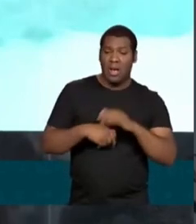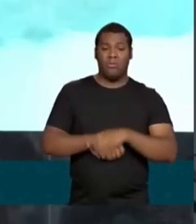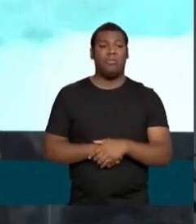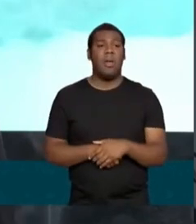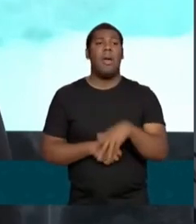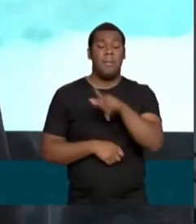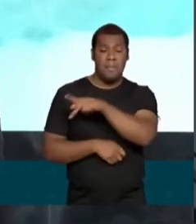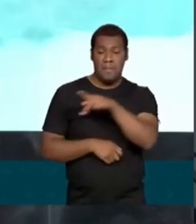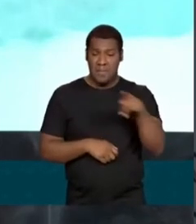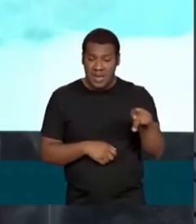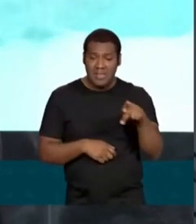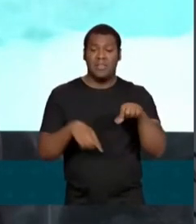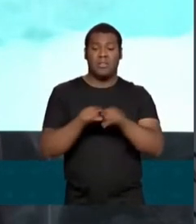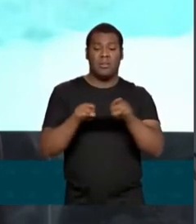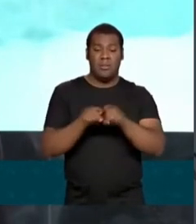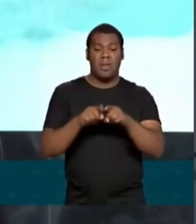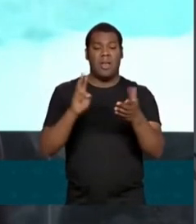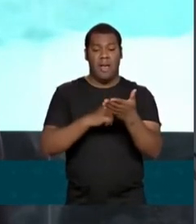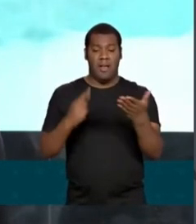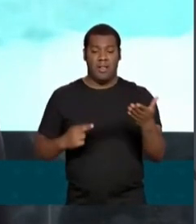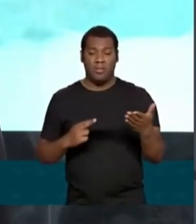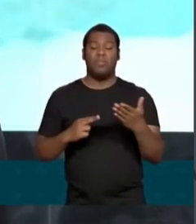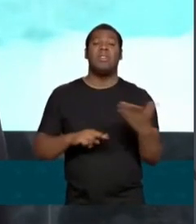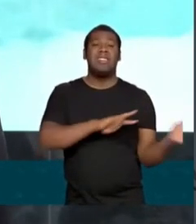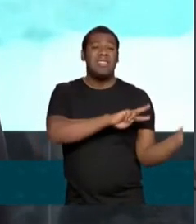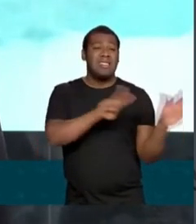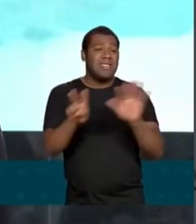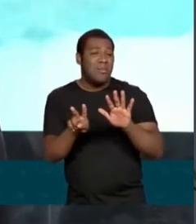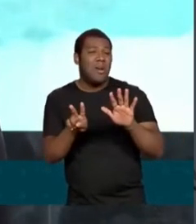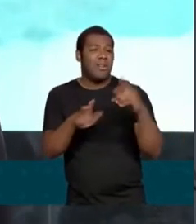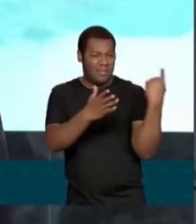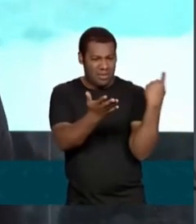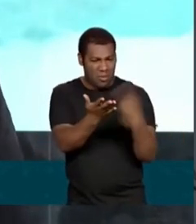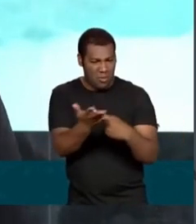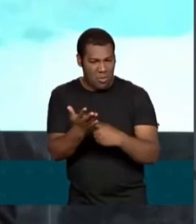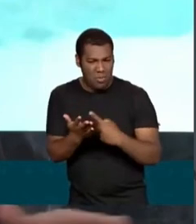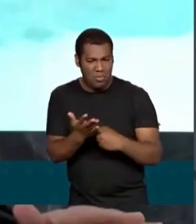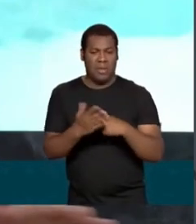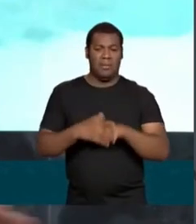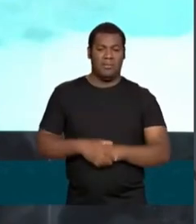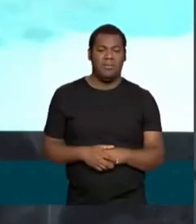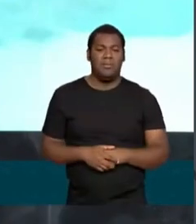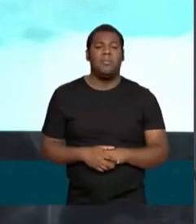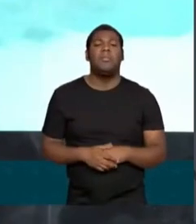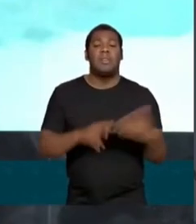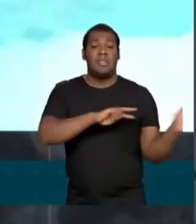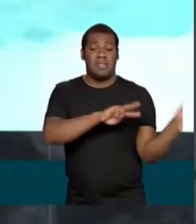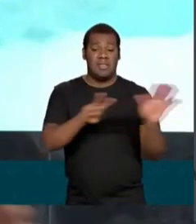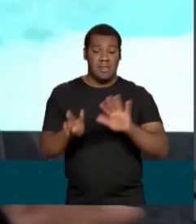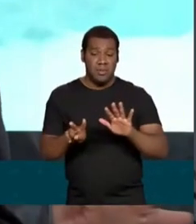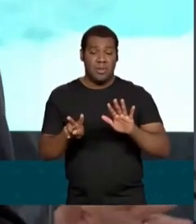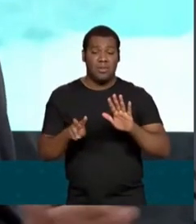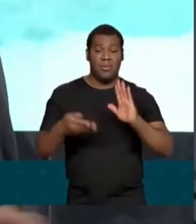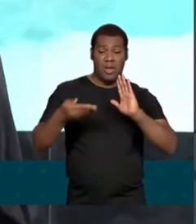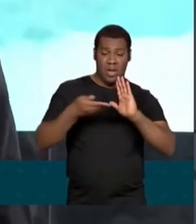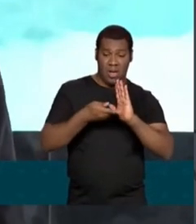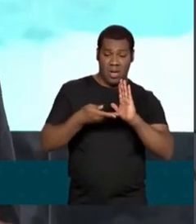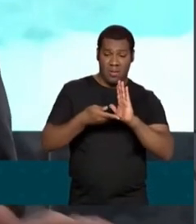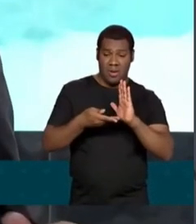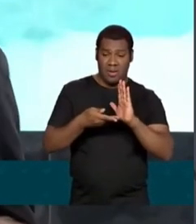relatoria devemos fechar aí ao longo da semana no começo da próxima semana né Essa a câmara dos deputados